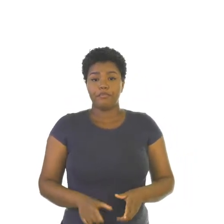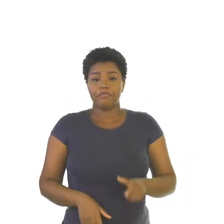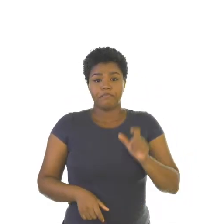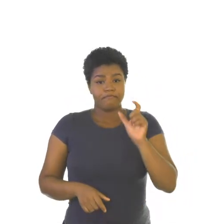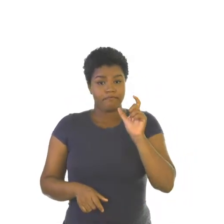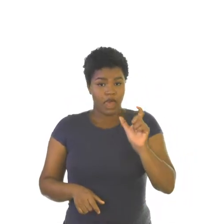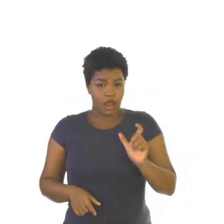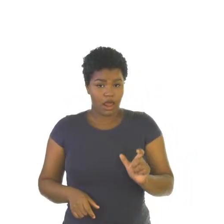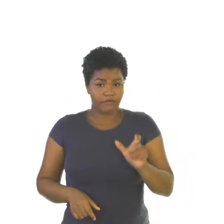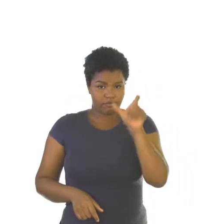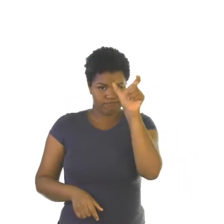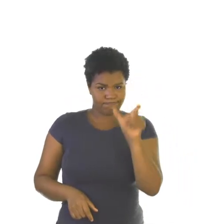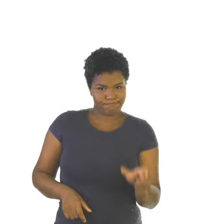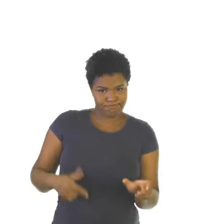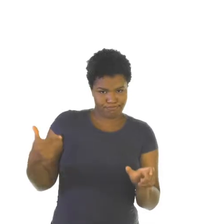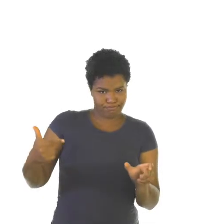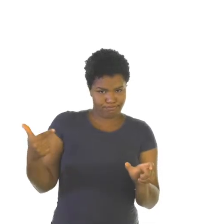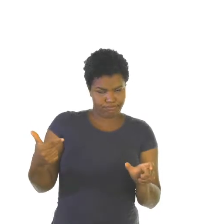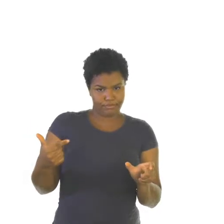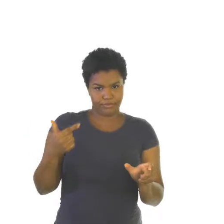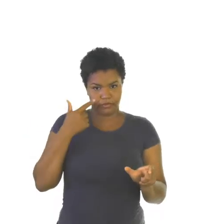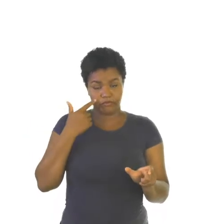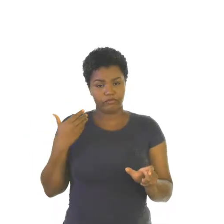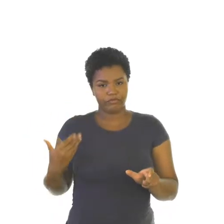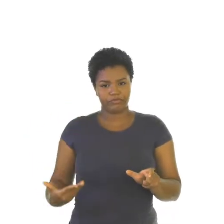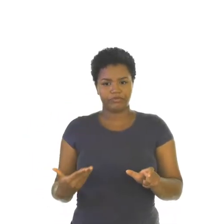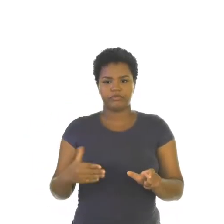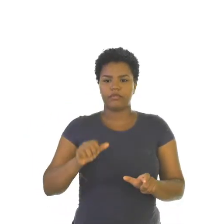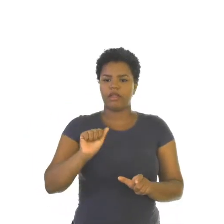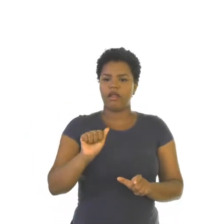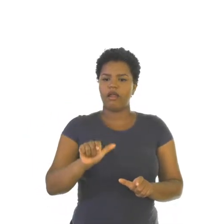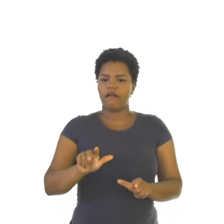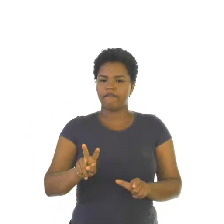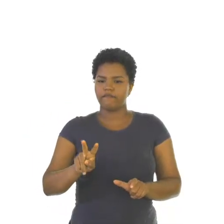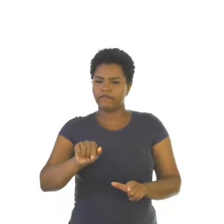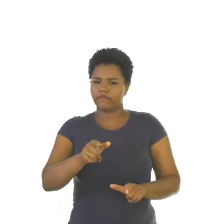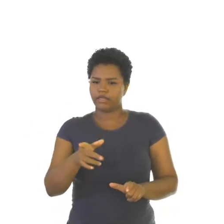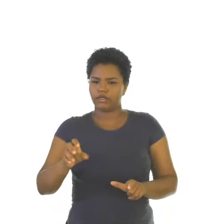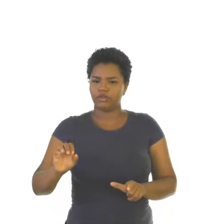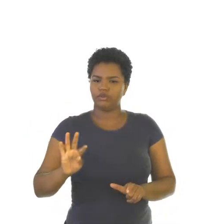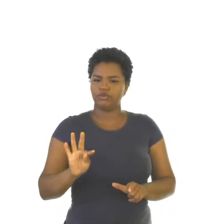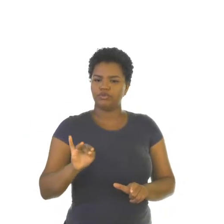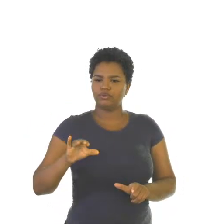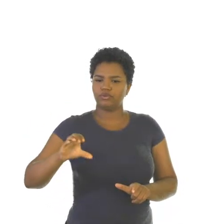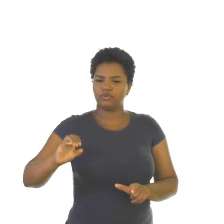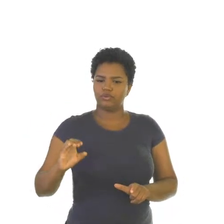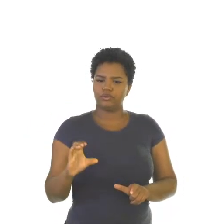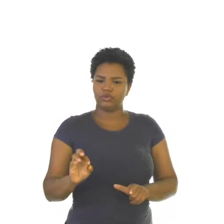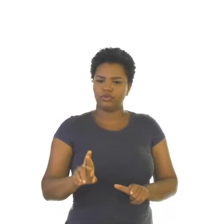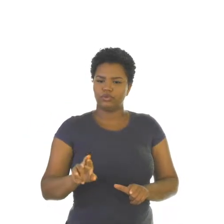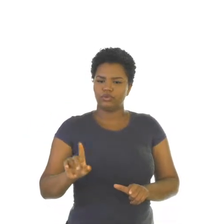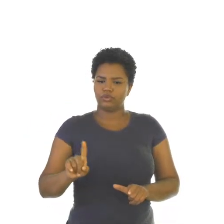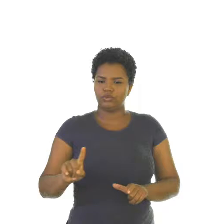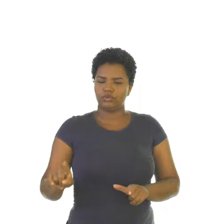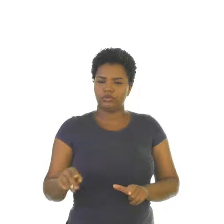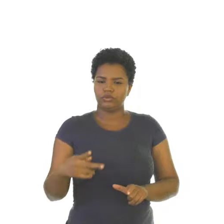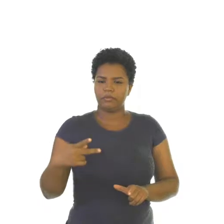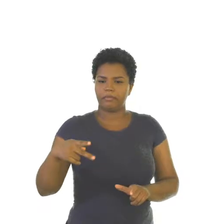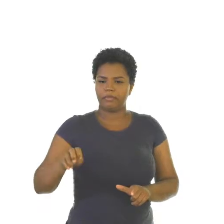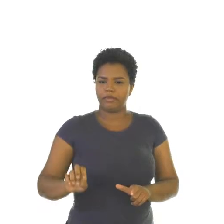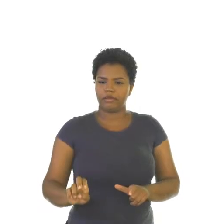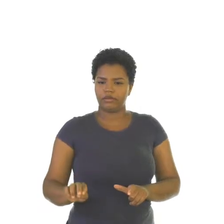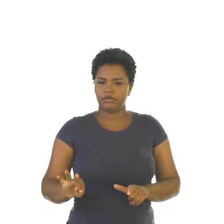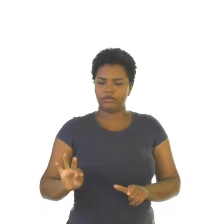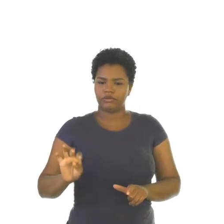segunda coluna. Olha aí para vocês verem. Leiam comigo. Avião, tio, cruz,